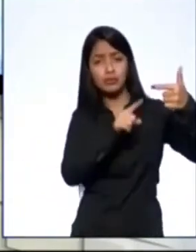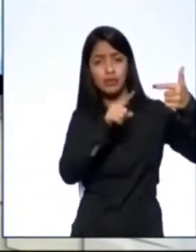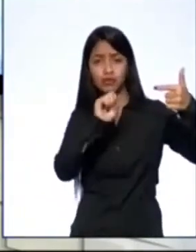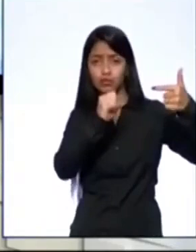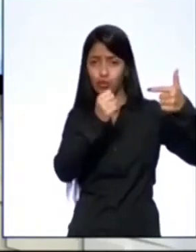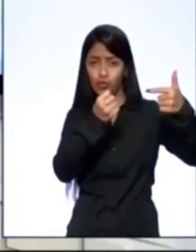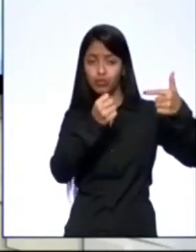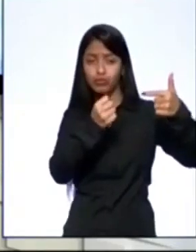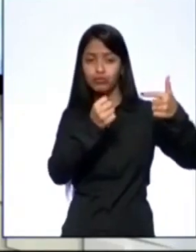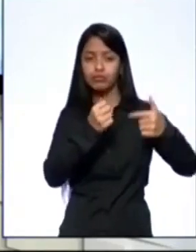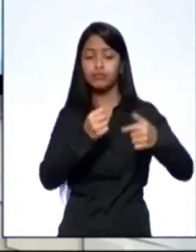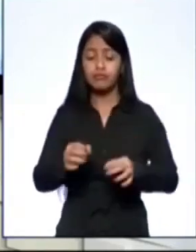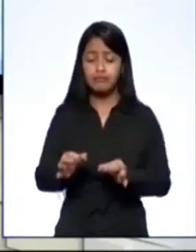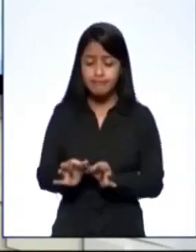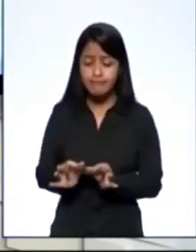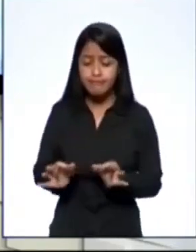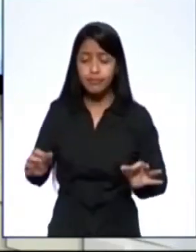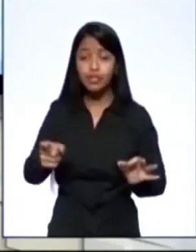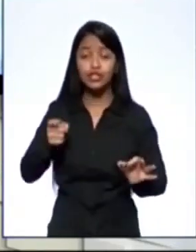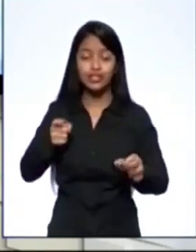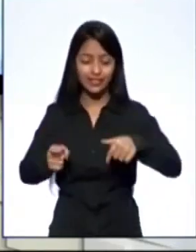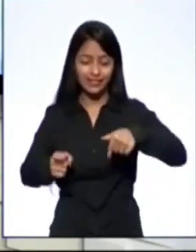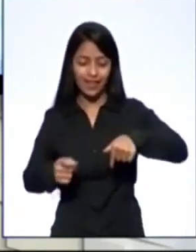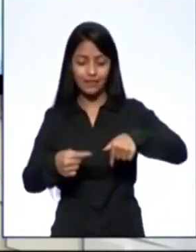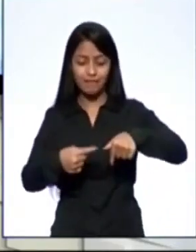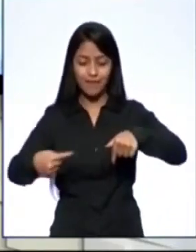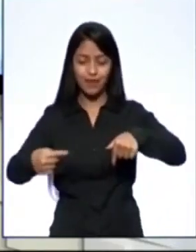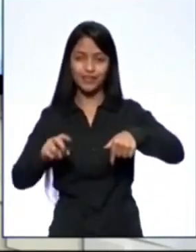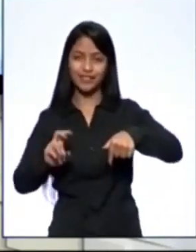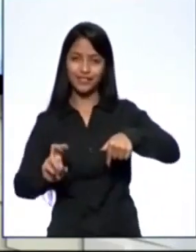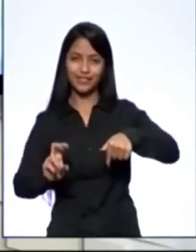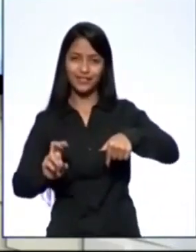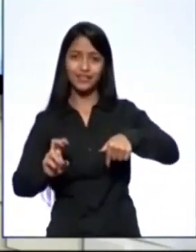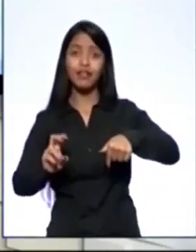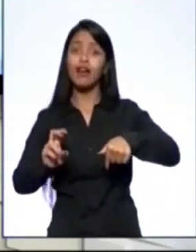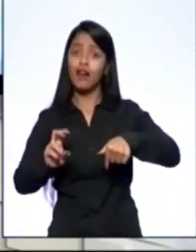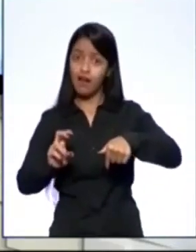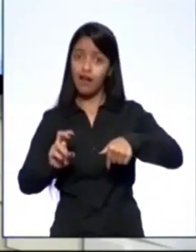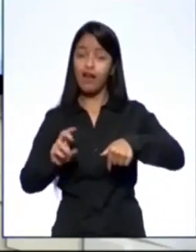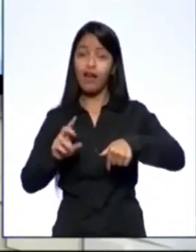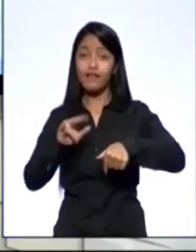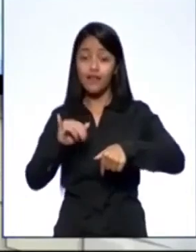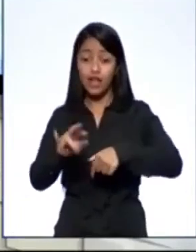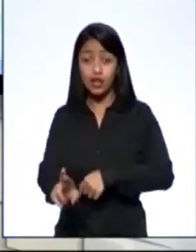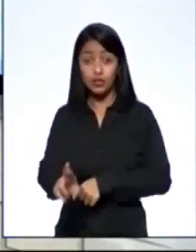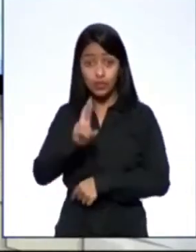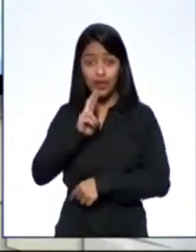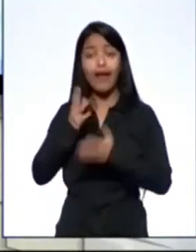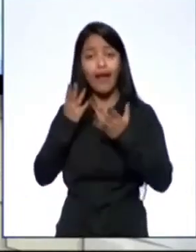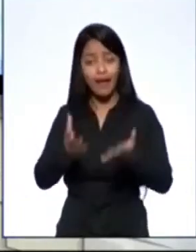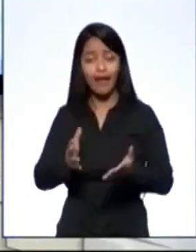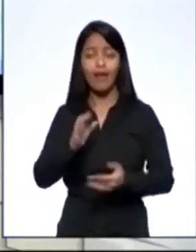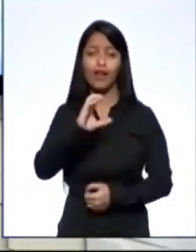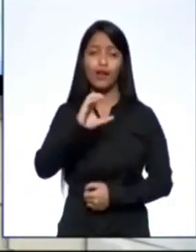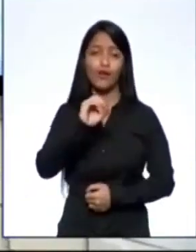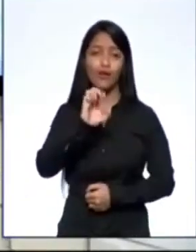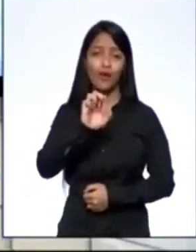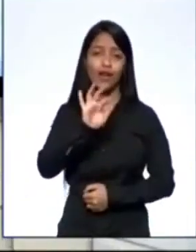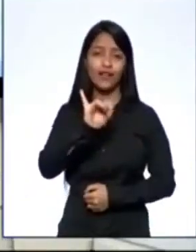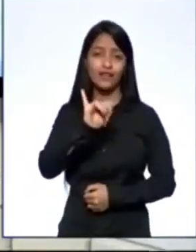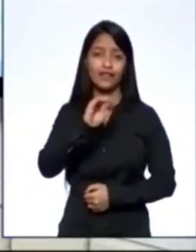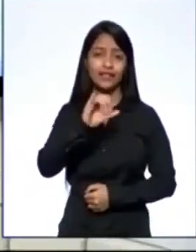e o delta X é 7 - tempo sempre O resultado vai te dar o coeficiente angular da reta